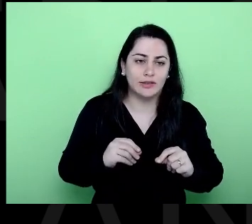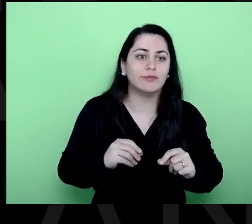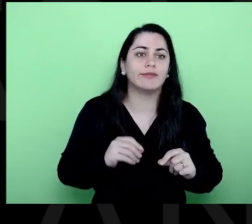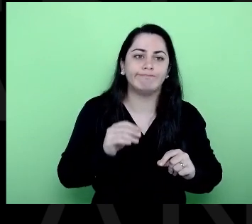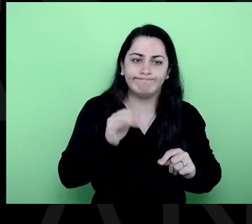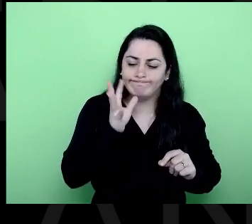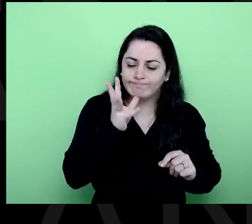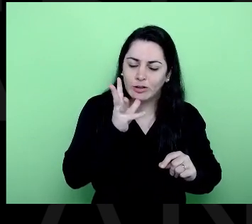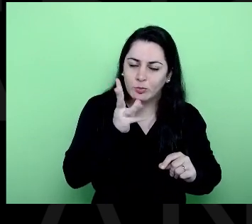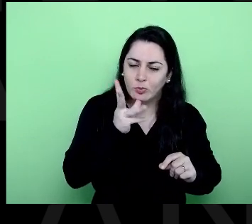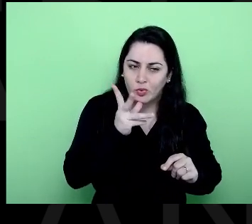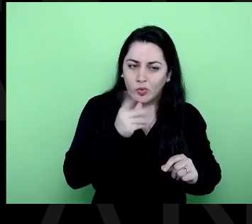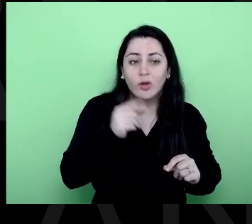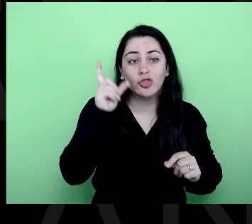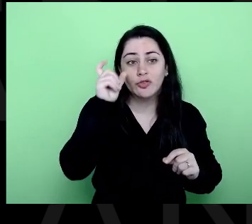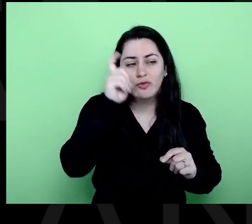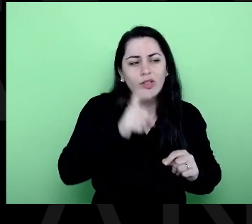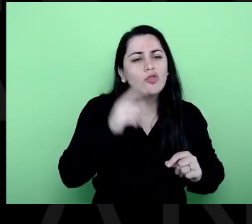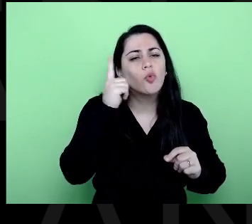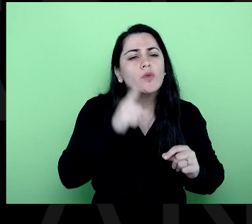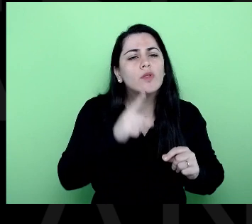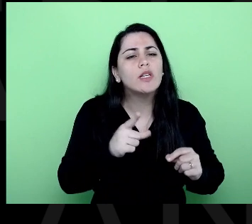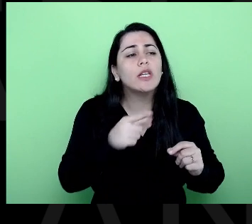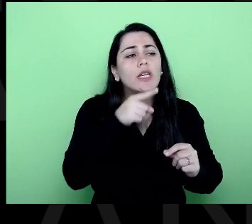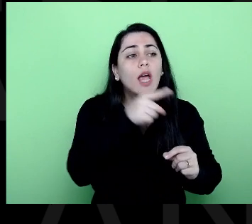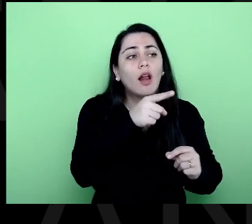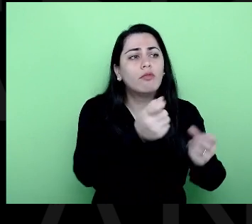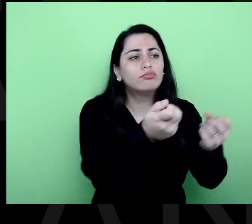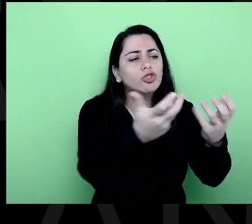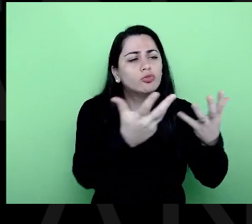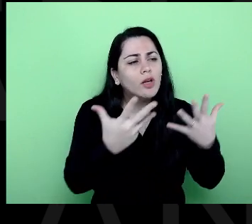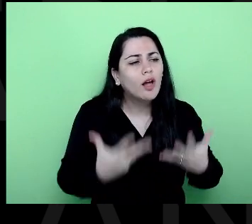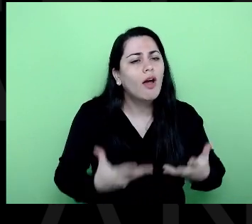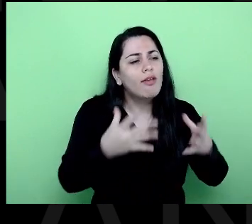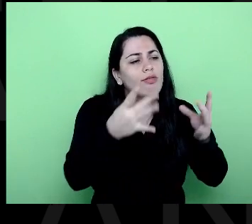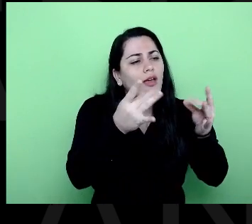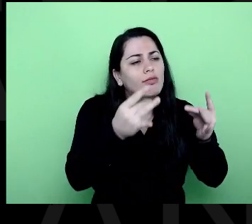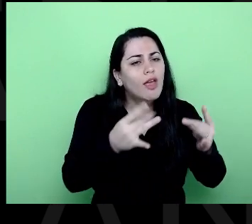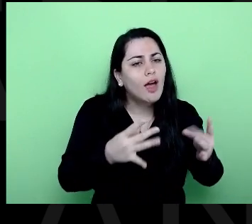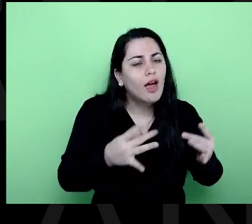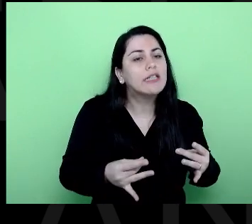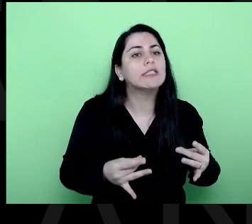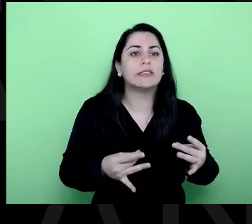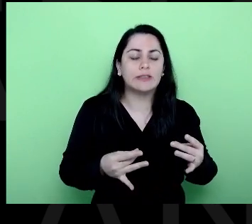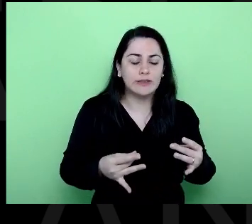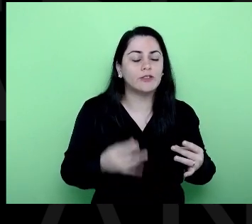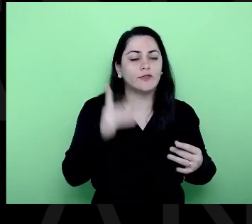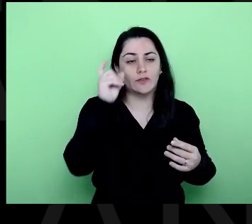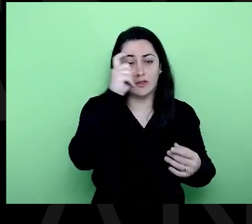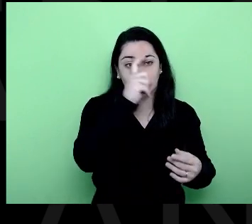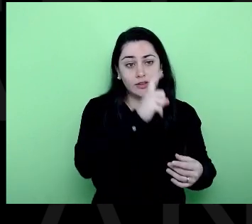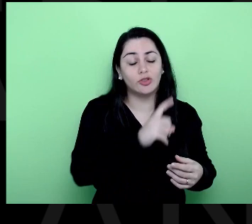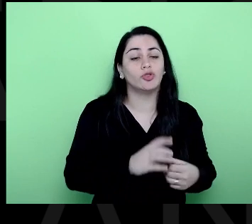muito tempo para conseguir mais detalhes, para que falasse, para que contasse os detalhes,